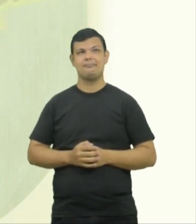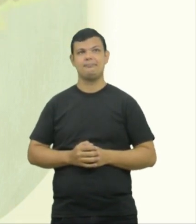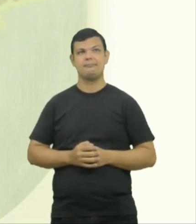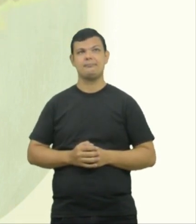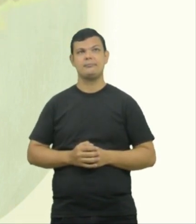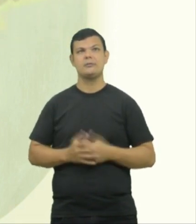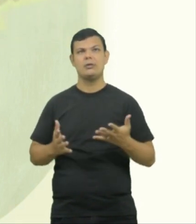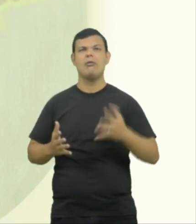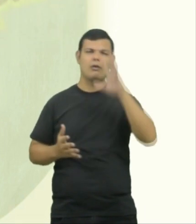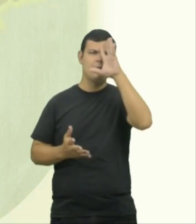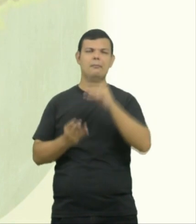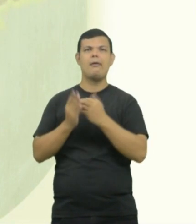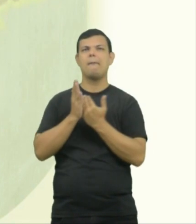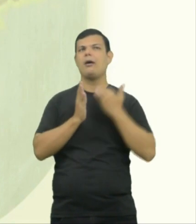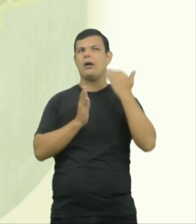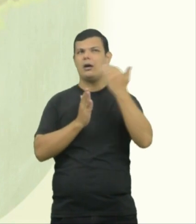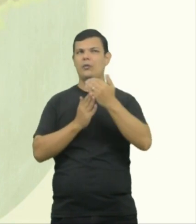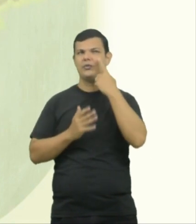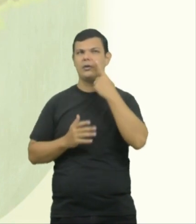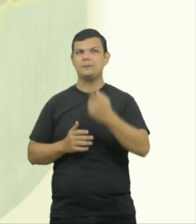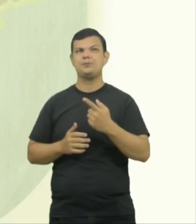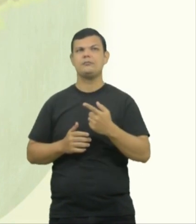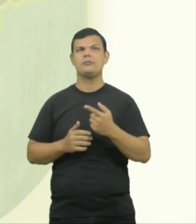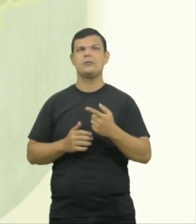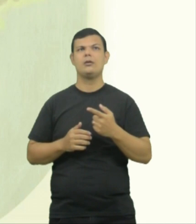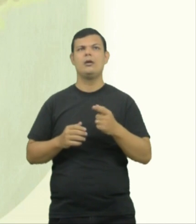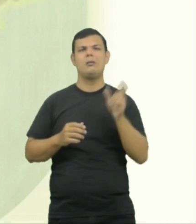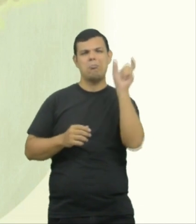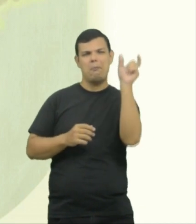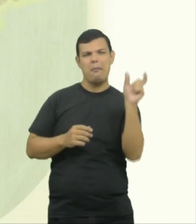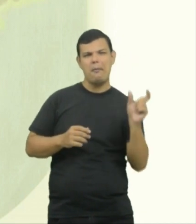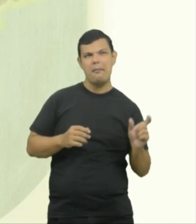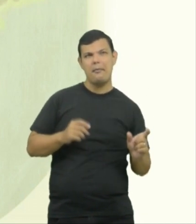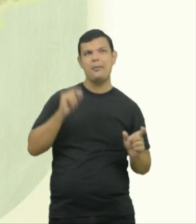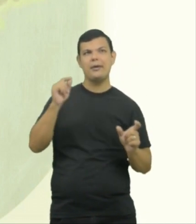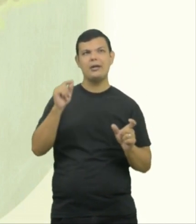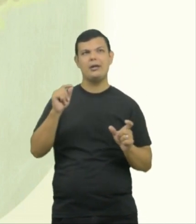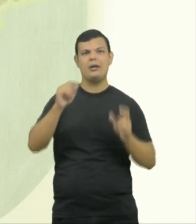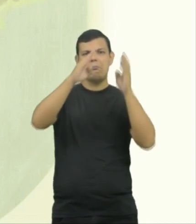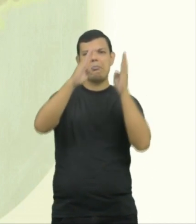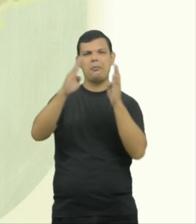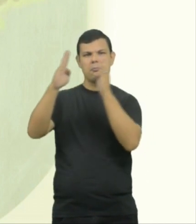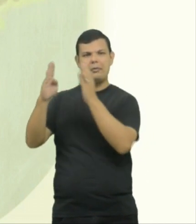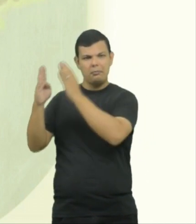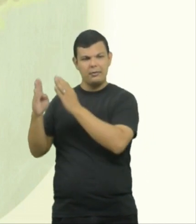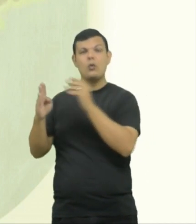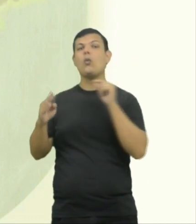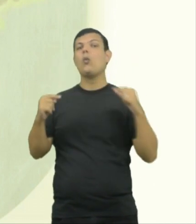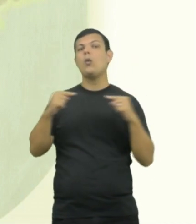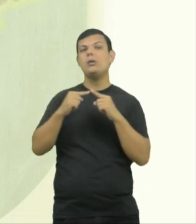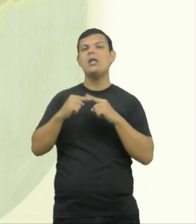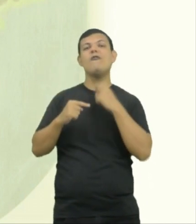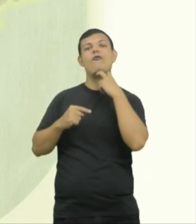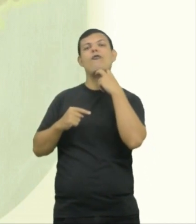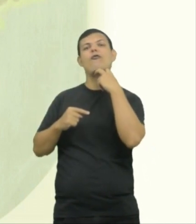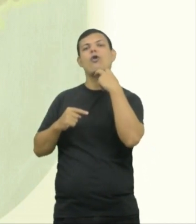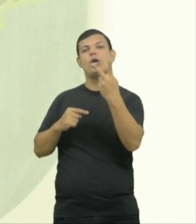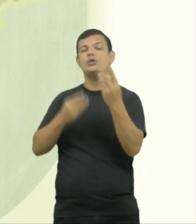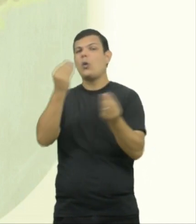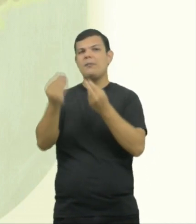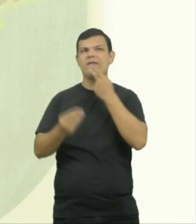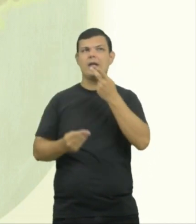fala táxi. Tá bom? E táxi é um substantivo masculino e aqui vem o significado dessa palavra. Vamos